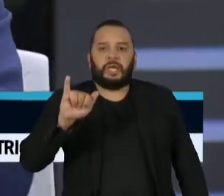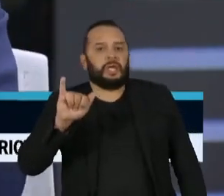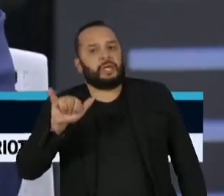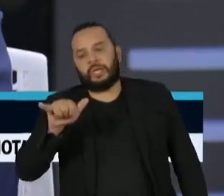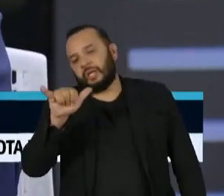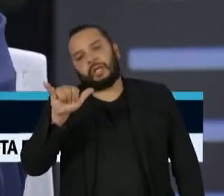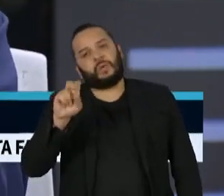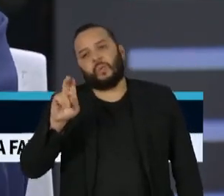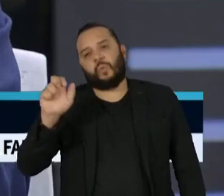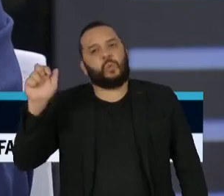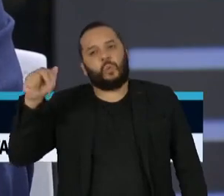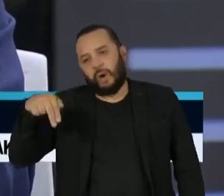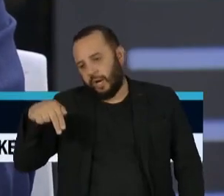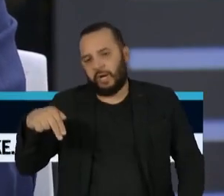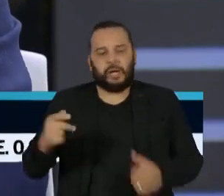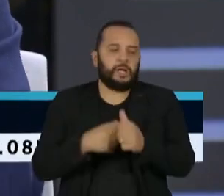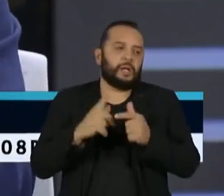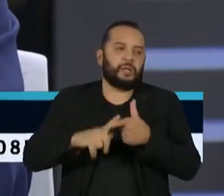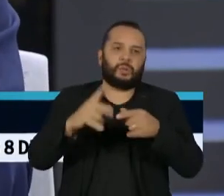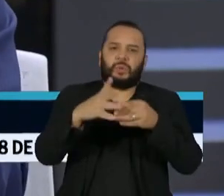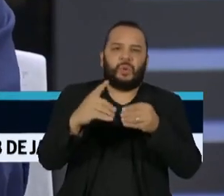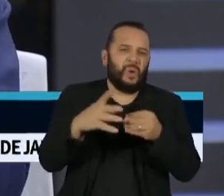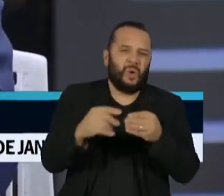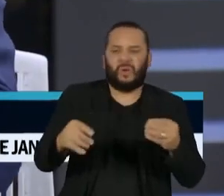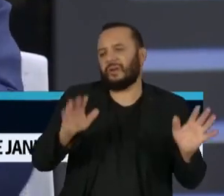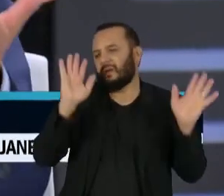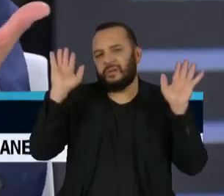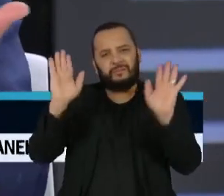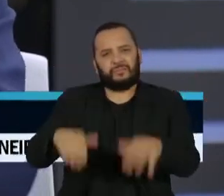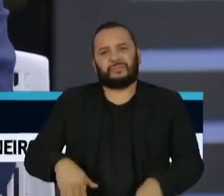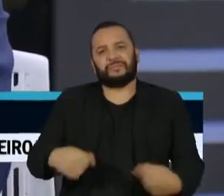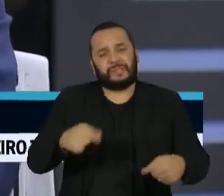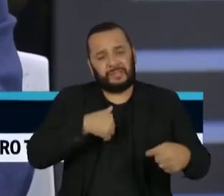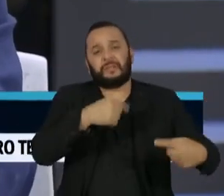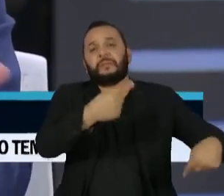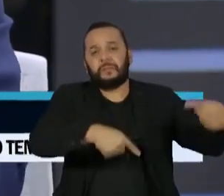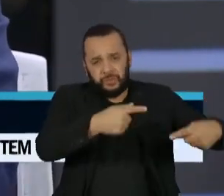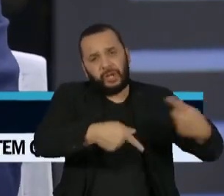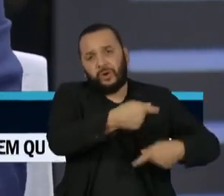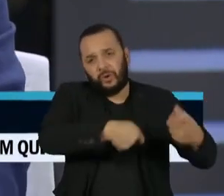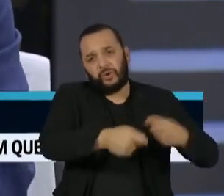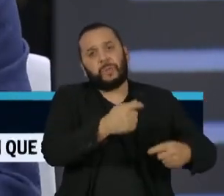aquilo. Tem que ter uma política econômica consistente para o resto do mundo confiar na moeda argentina.